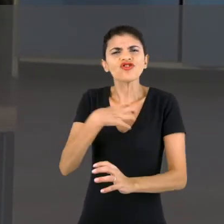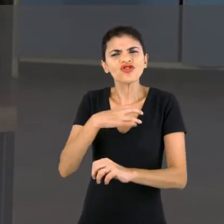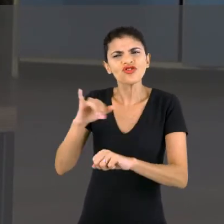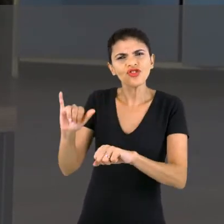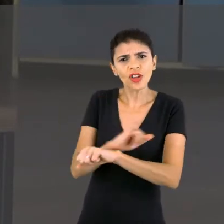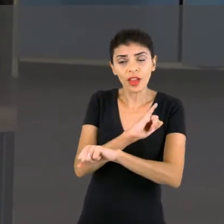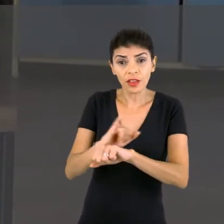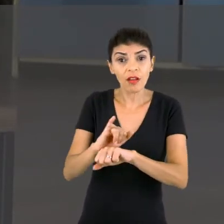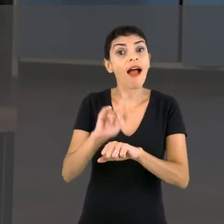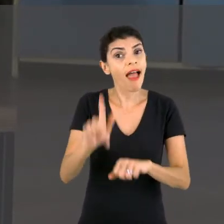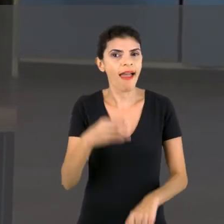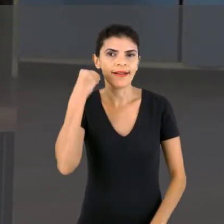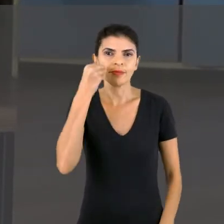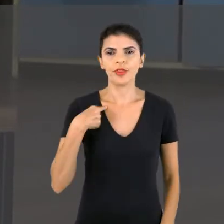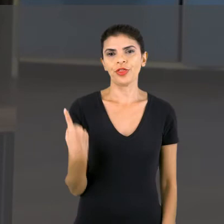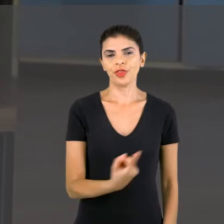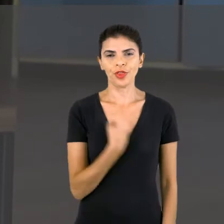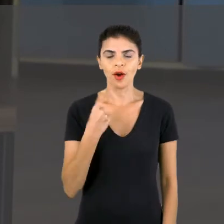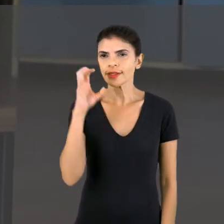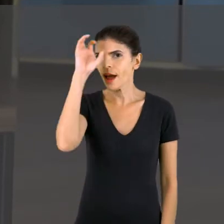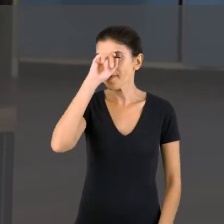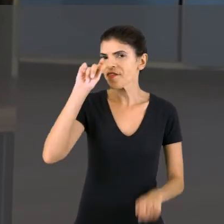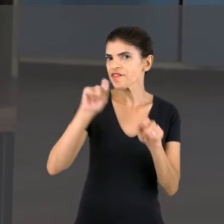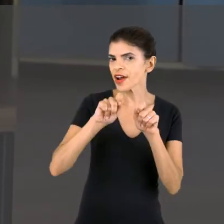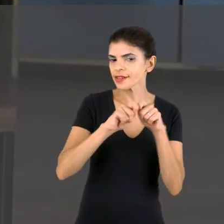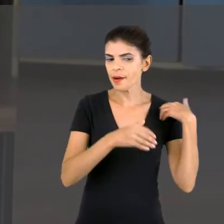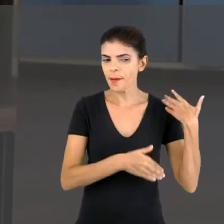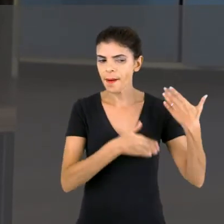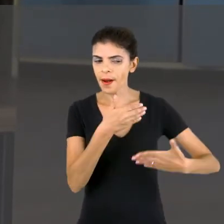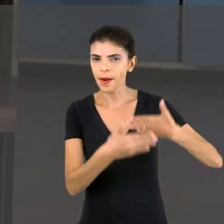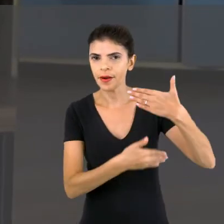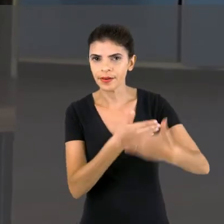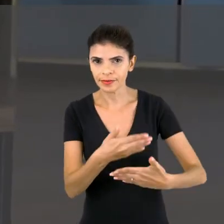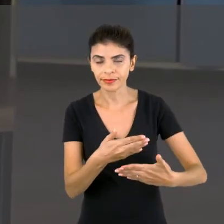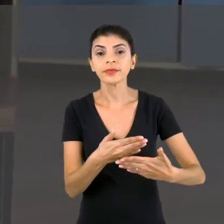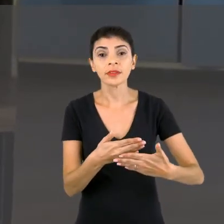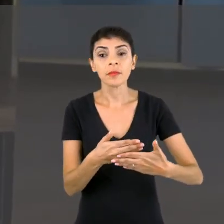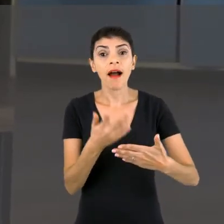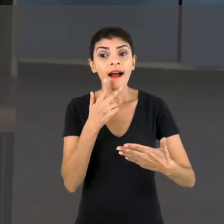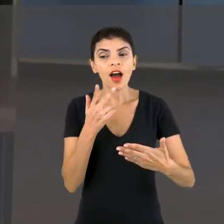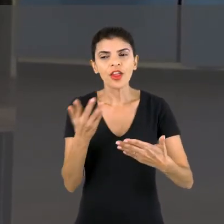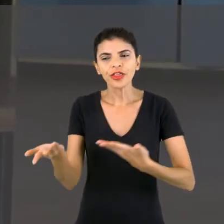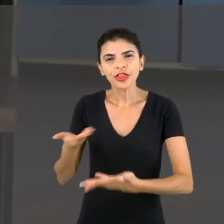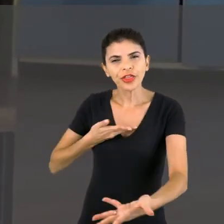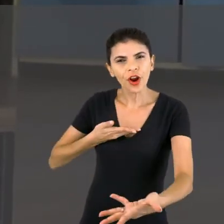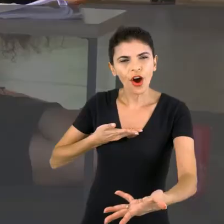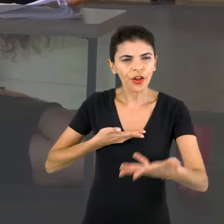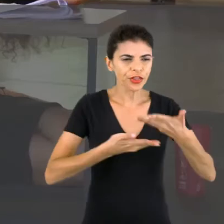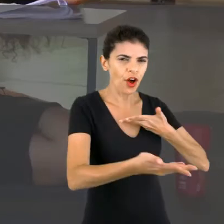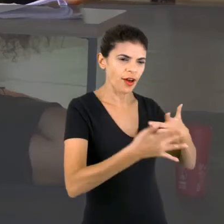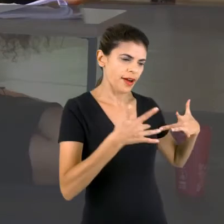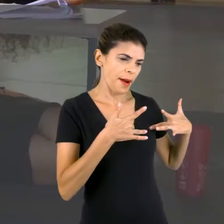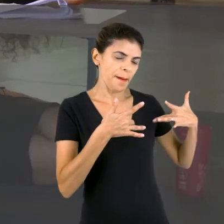jeito, isso foi a nossa experiência, o nosso fazer, mas Mas essas relações de troca, né, e